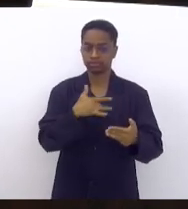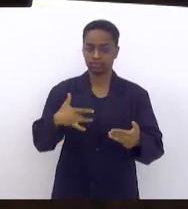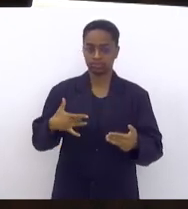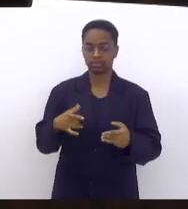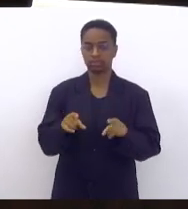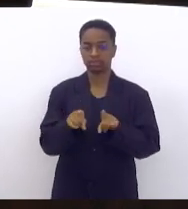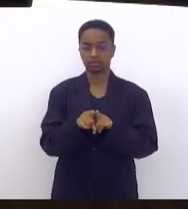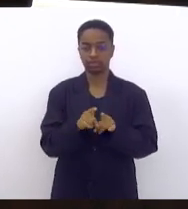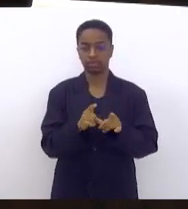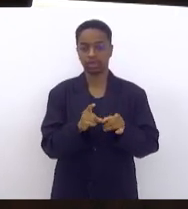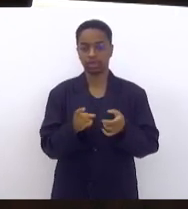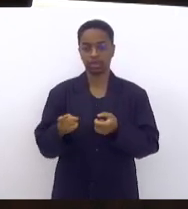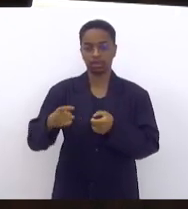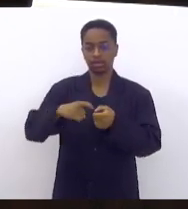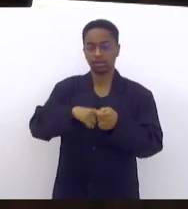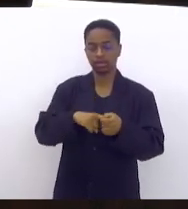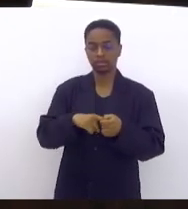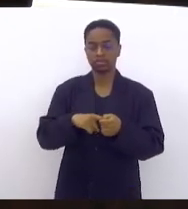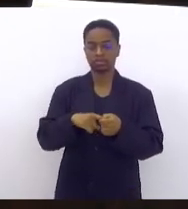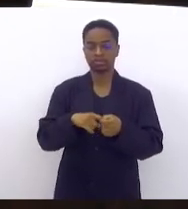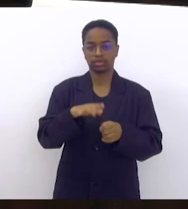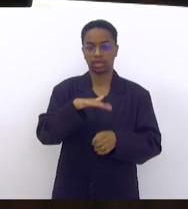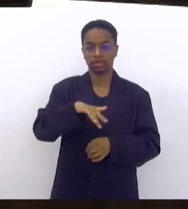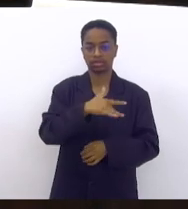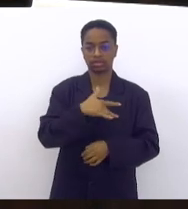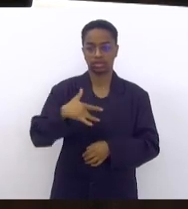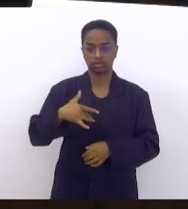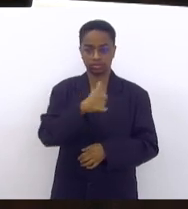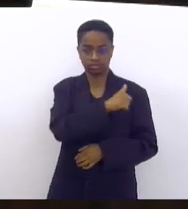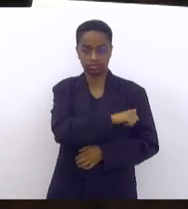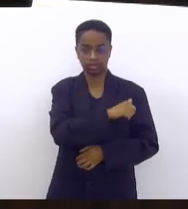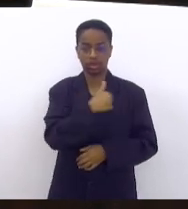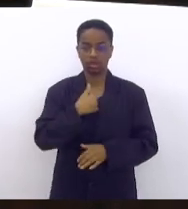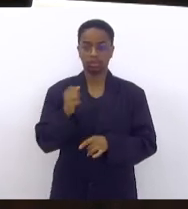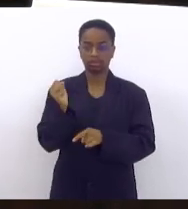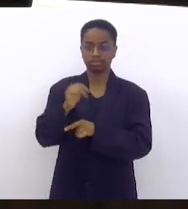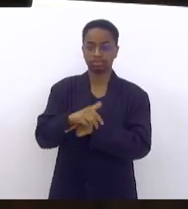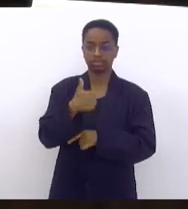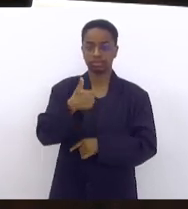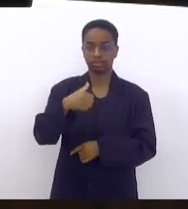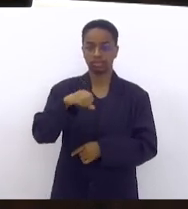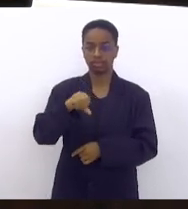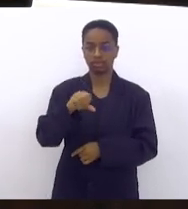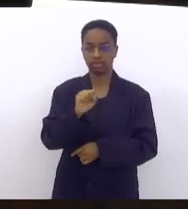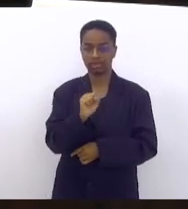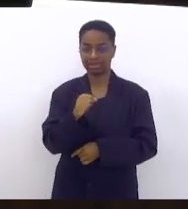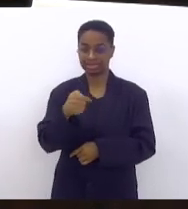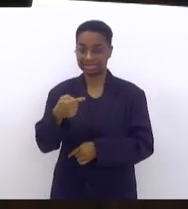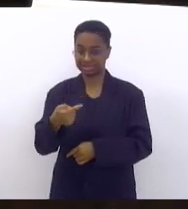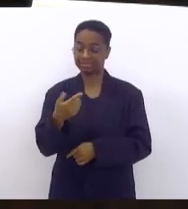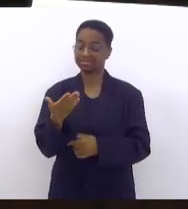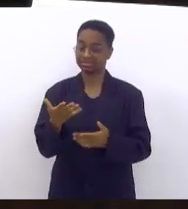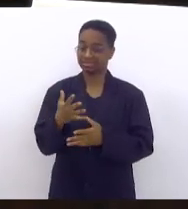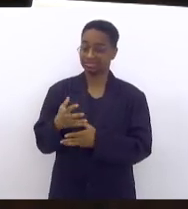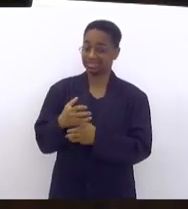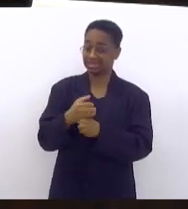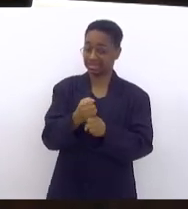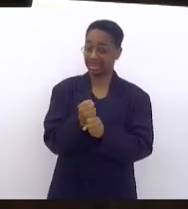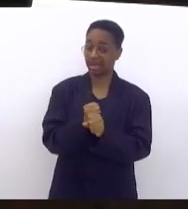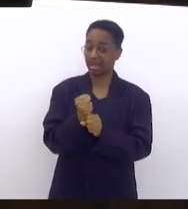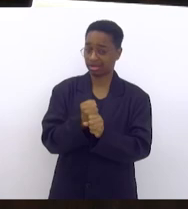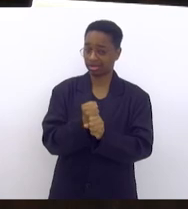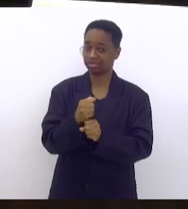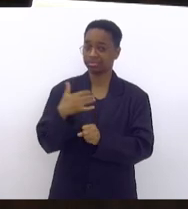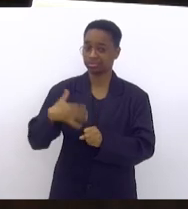Janeiro. Eu ingressei nesse trabalho em 1987, então já tem bastante tempo,